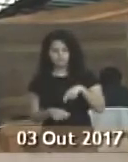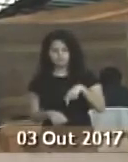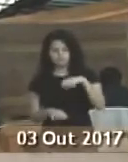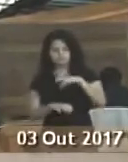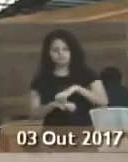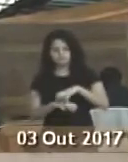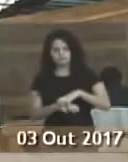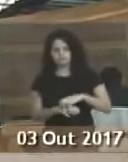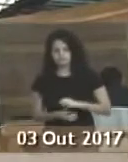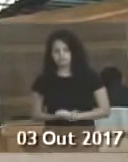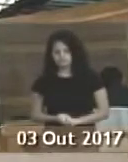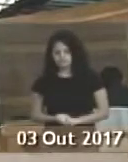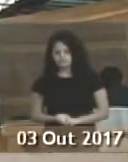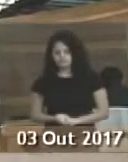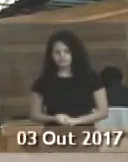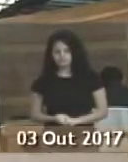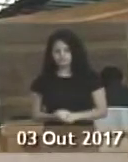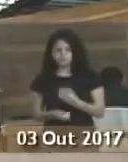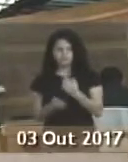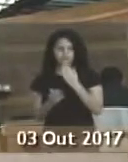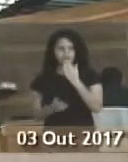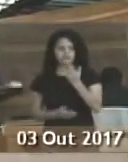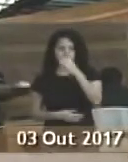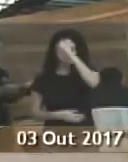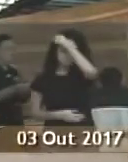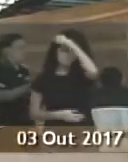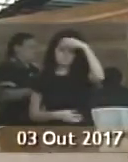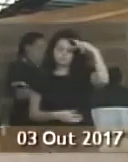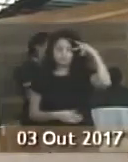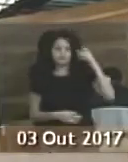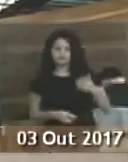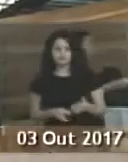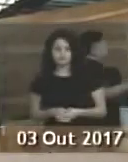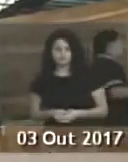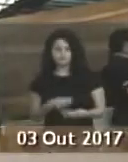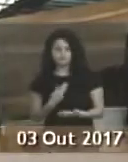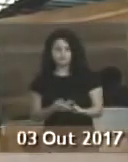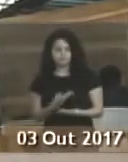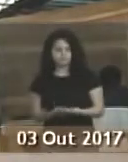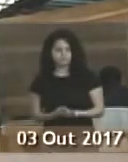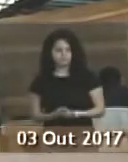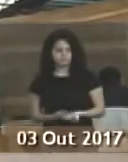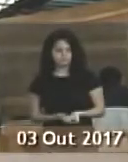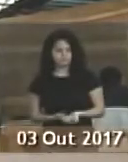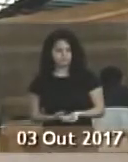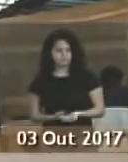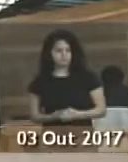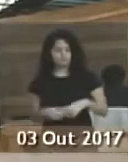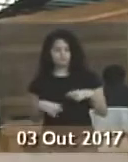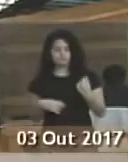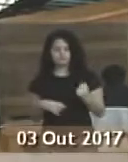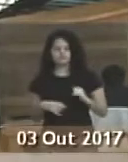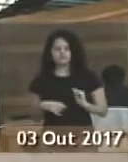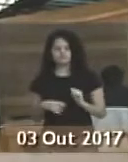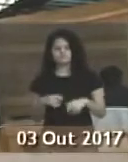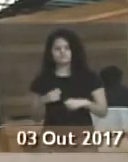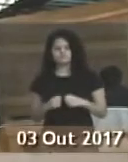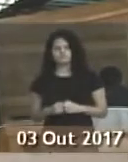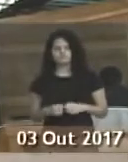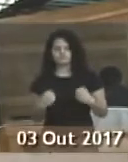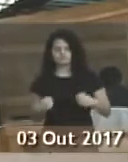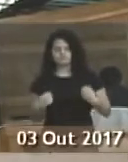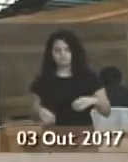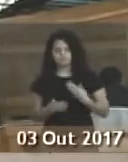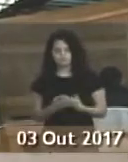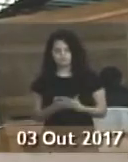número 3861/17, indicando ao prefeito um estudo de viabilidade técnica visando a criação de uma escola de turismo voltada aos moradores da Ilha Grande, no bairro Vila do